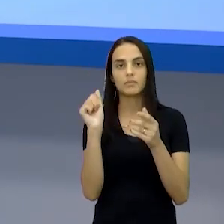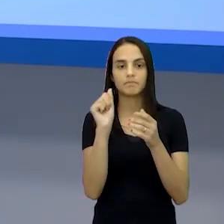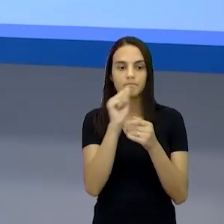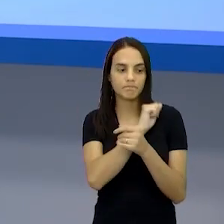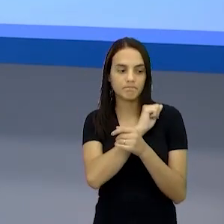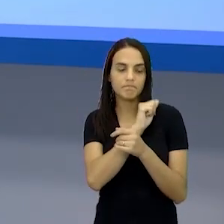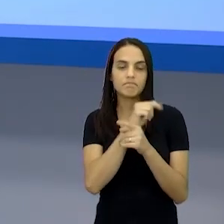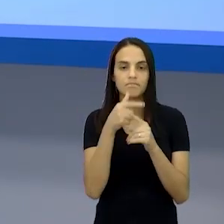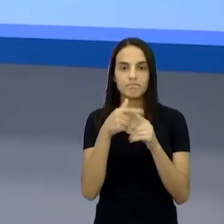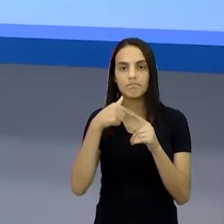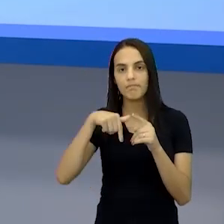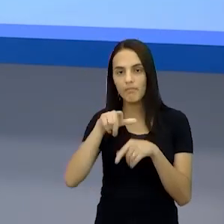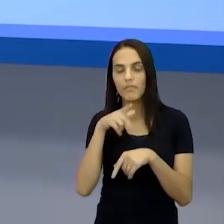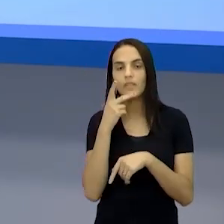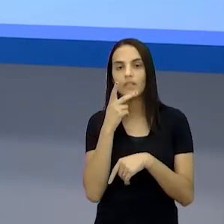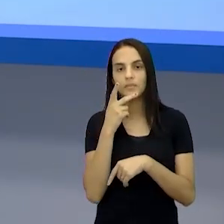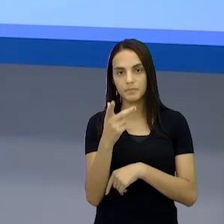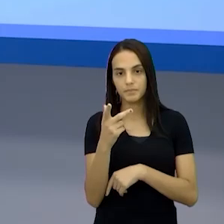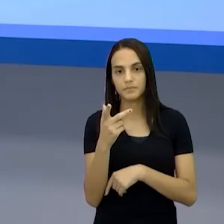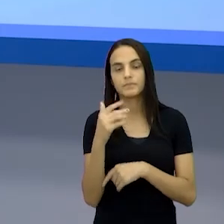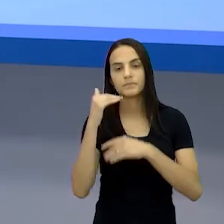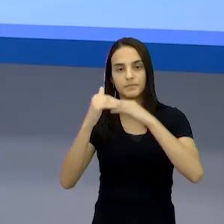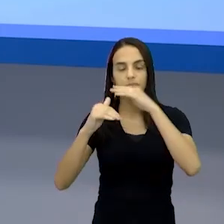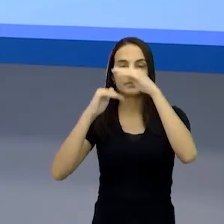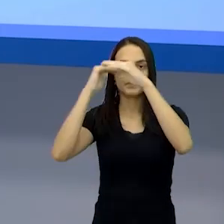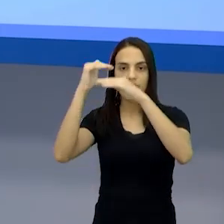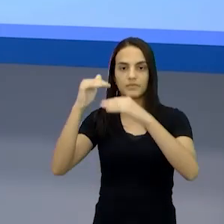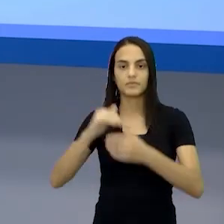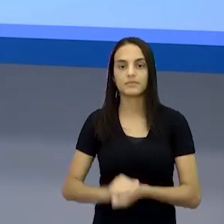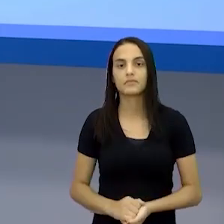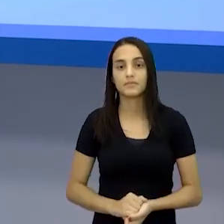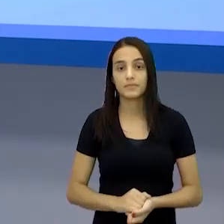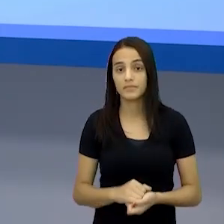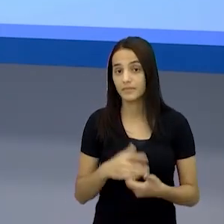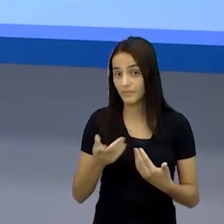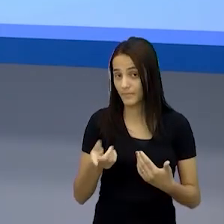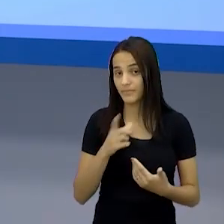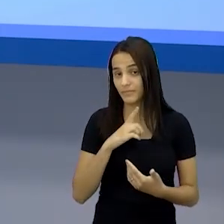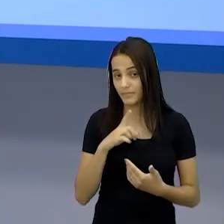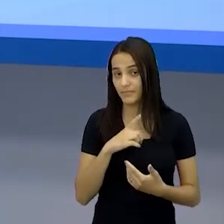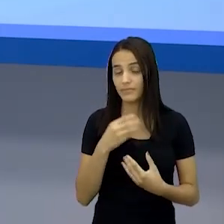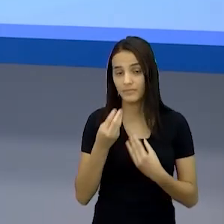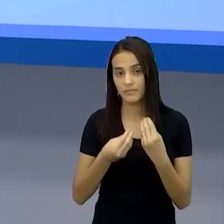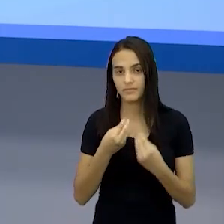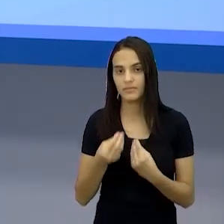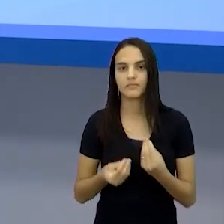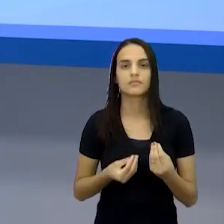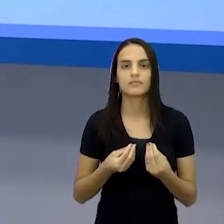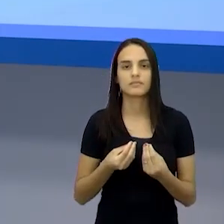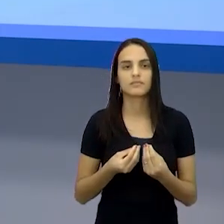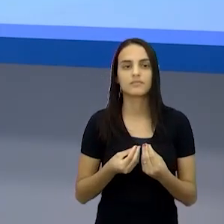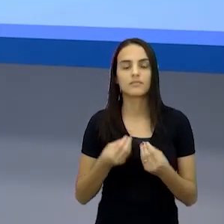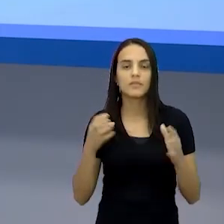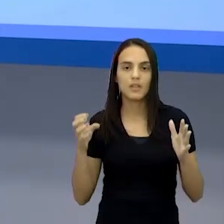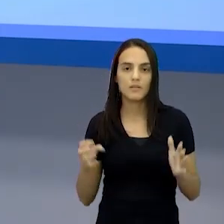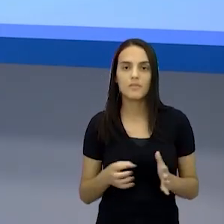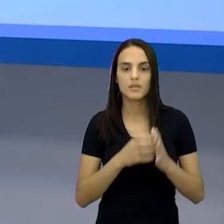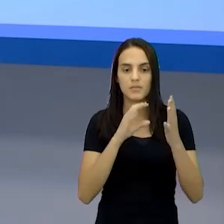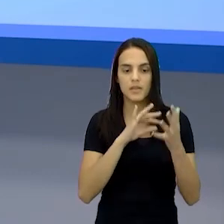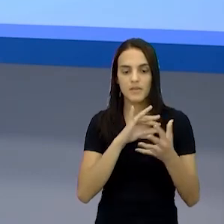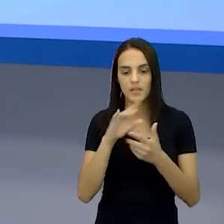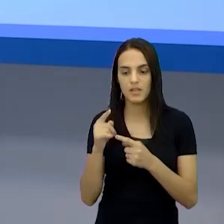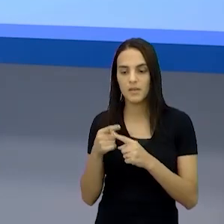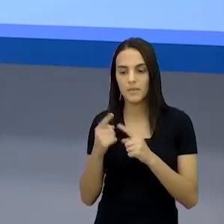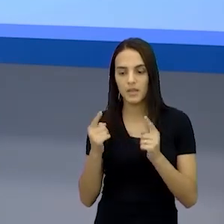alunos, porque a gente está falando de um processo que acaba, de certa maneira, afetando o planeta e